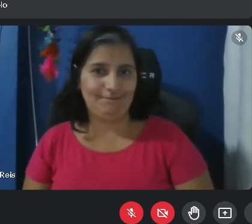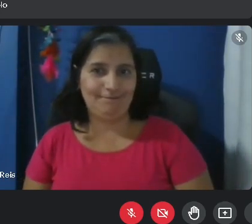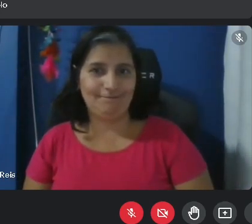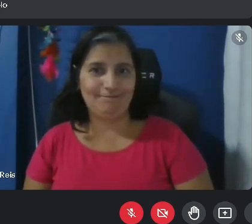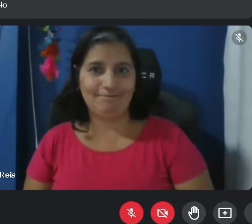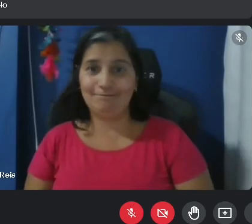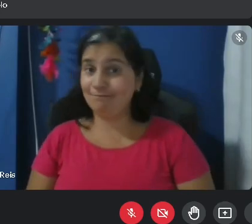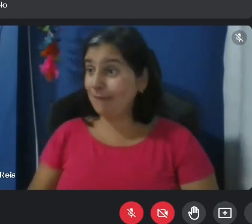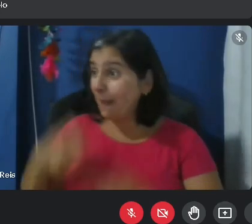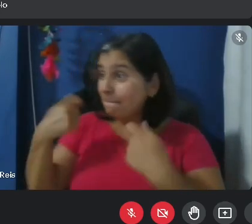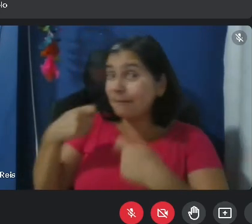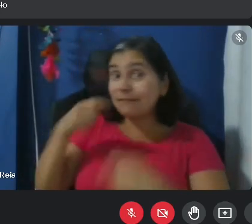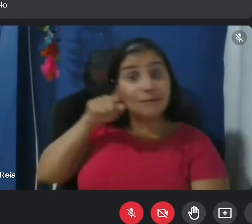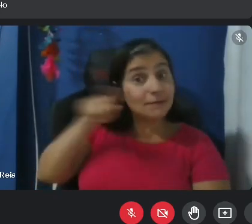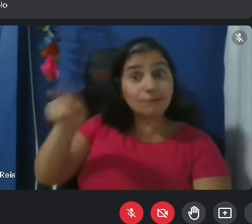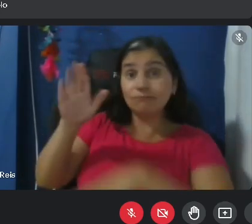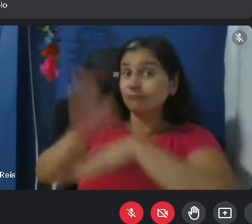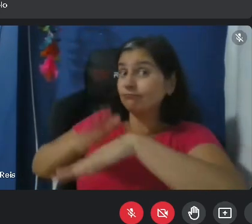política.